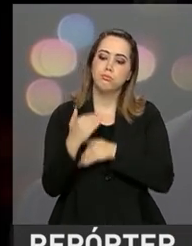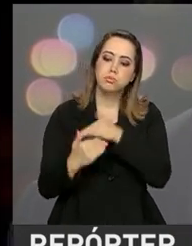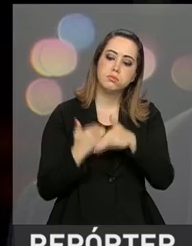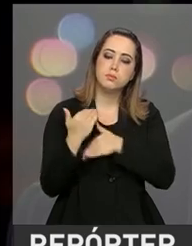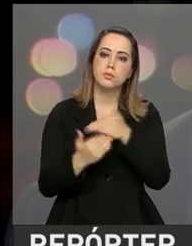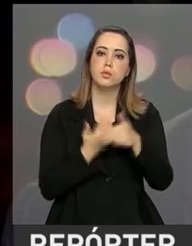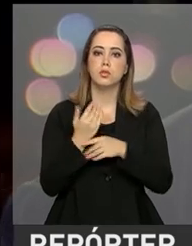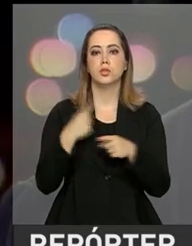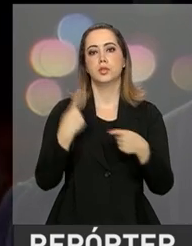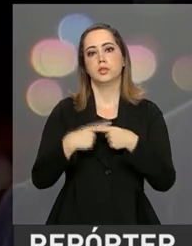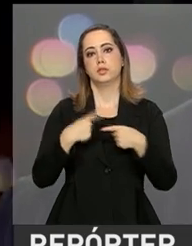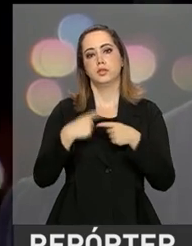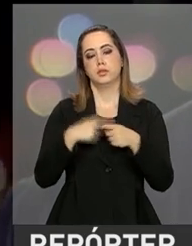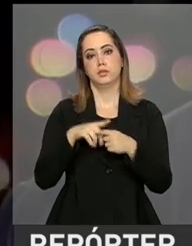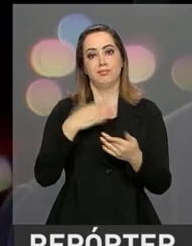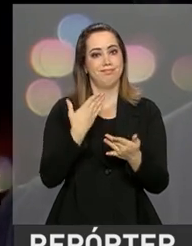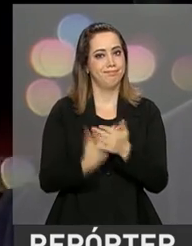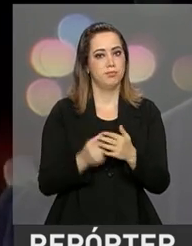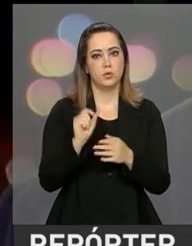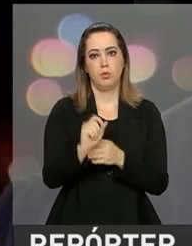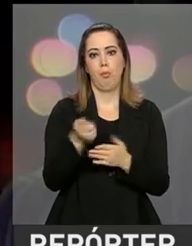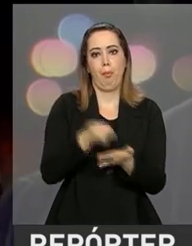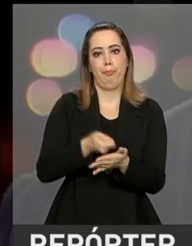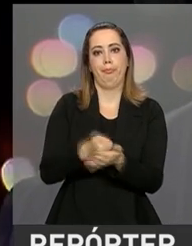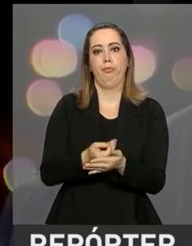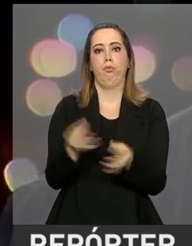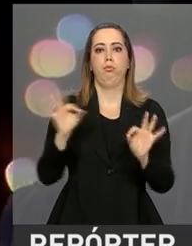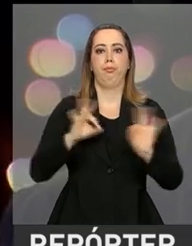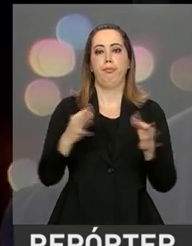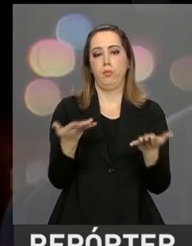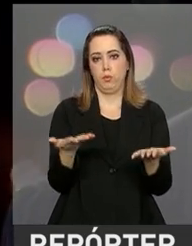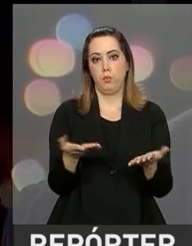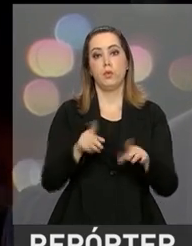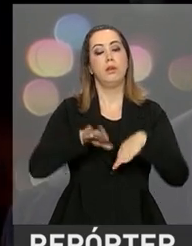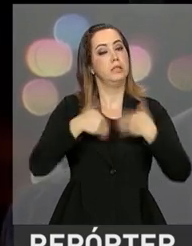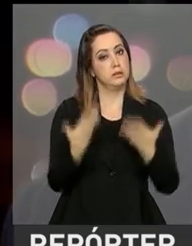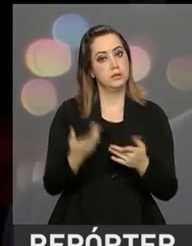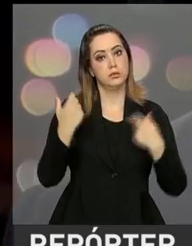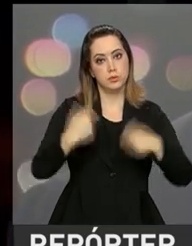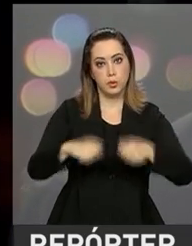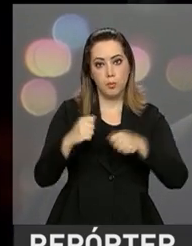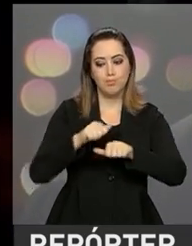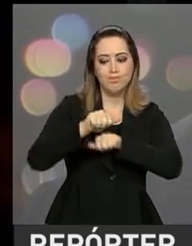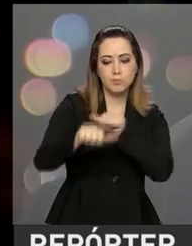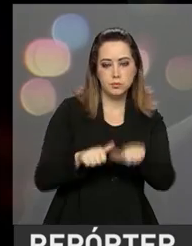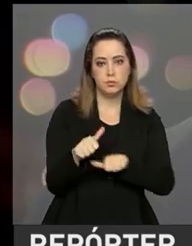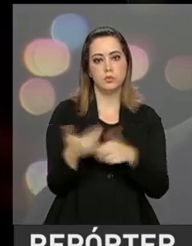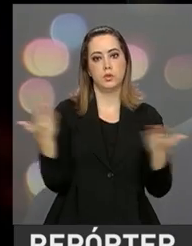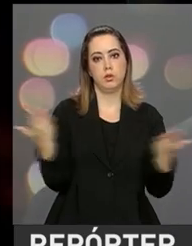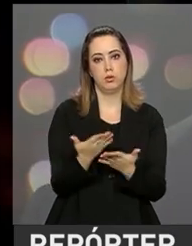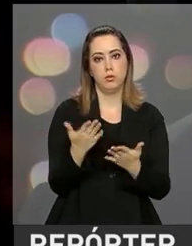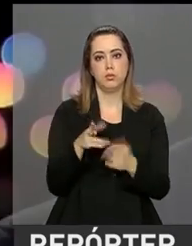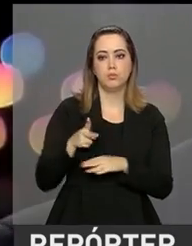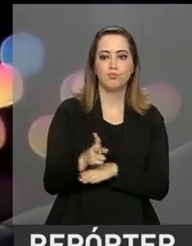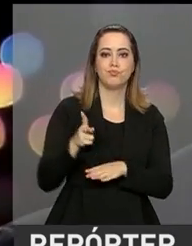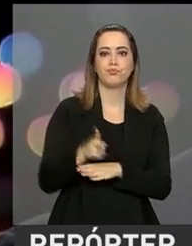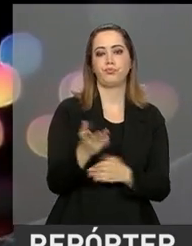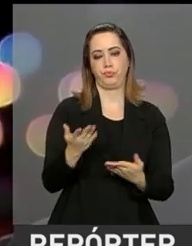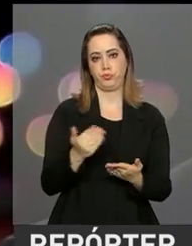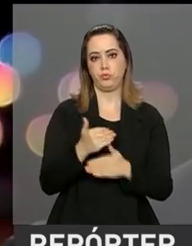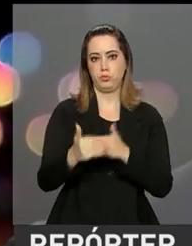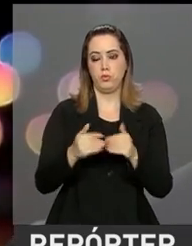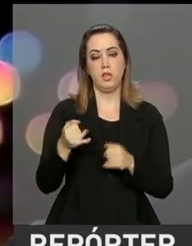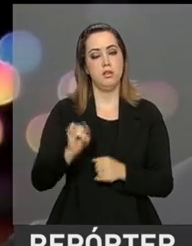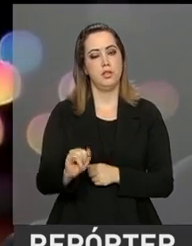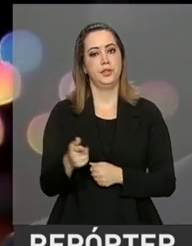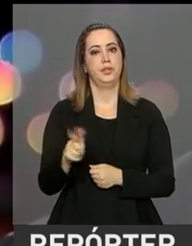continuar sob Pena de não conseguir mais pagar aposent Então tem que mudar para preservar porque se não